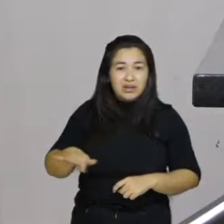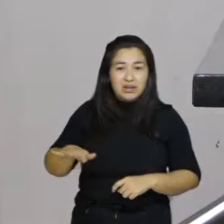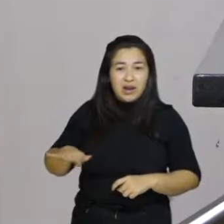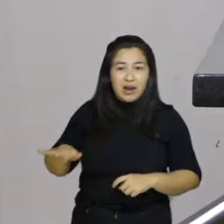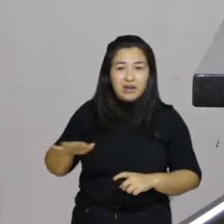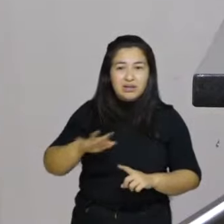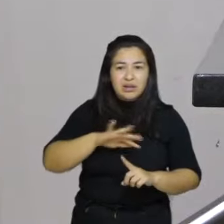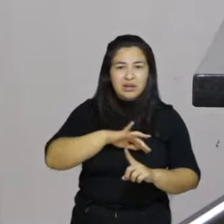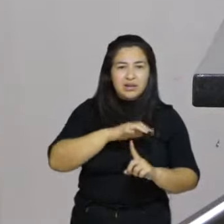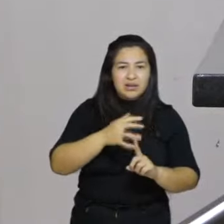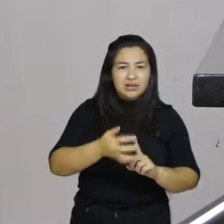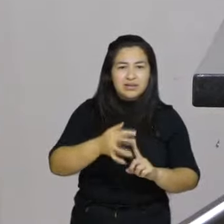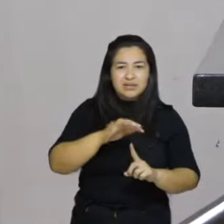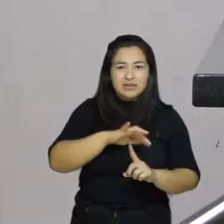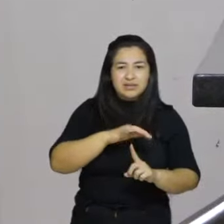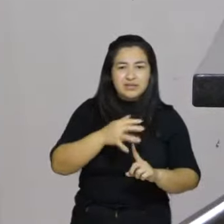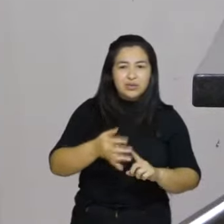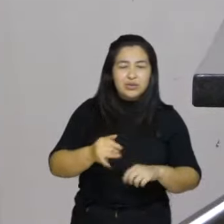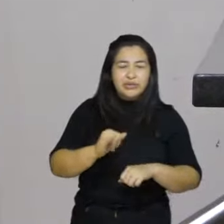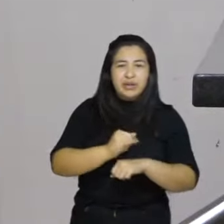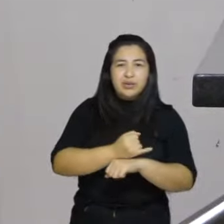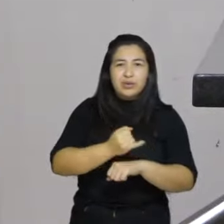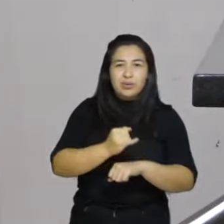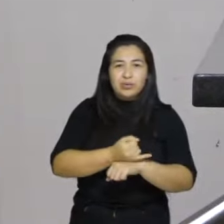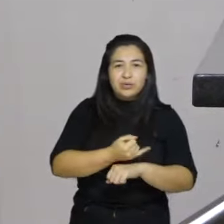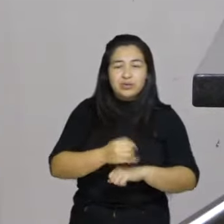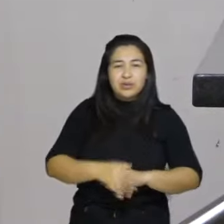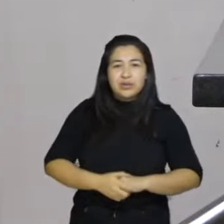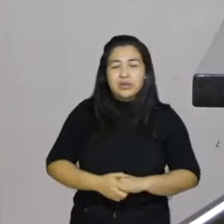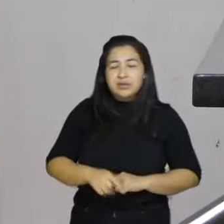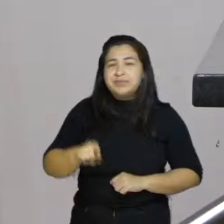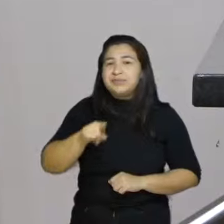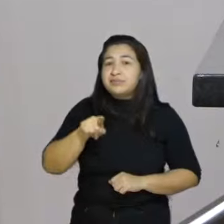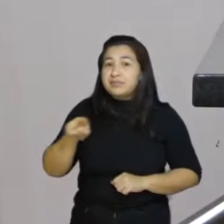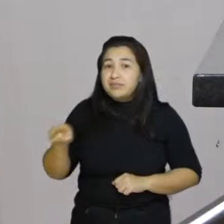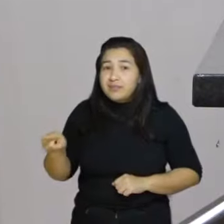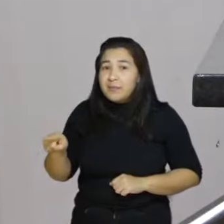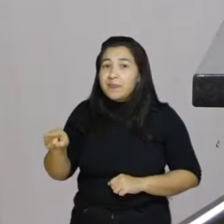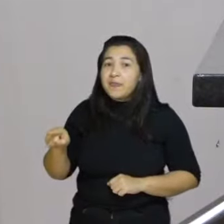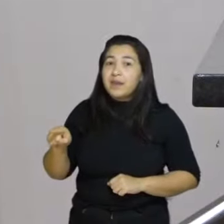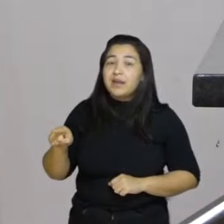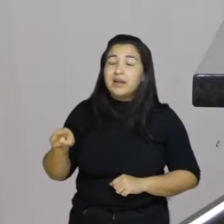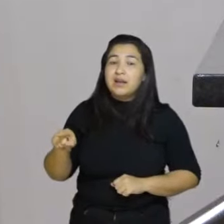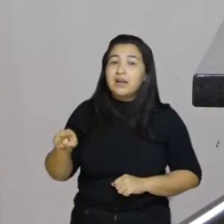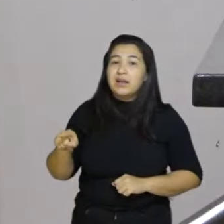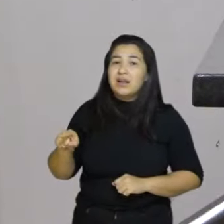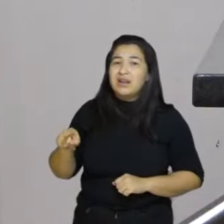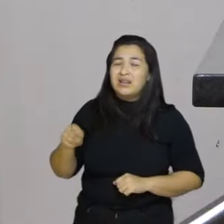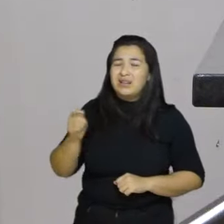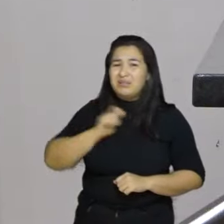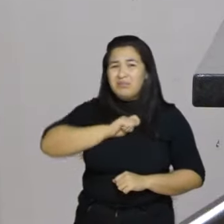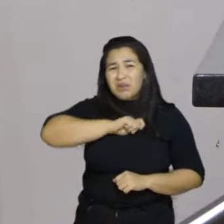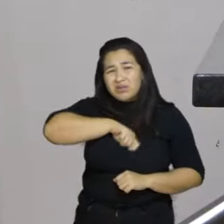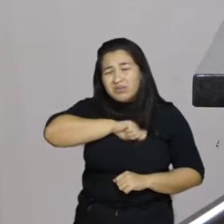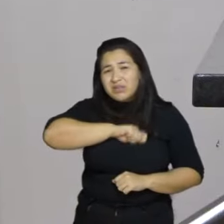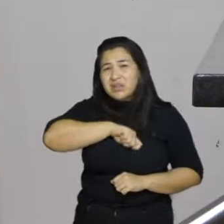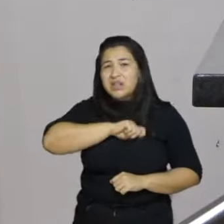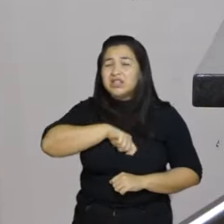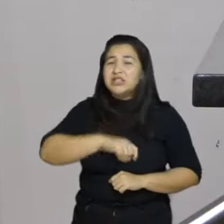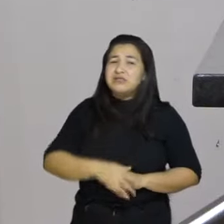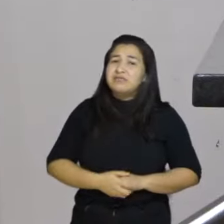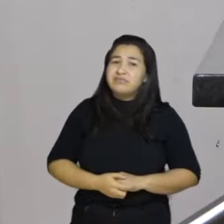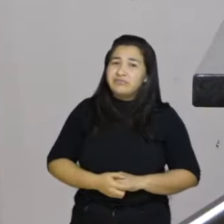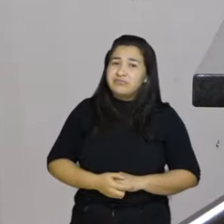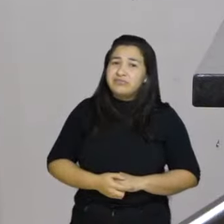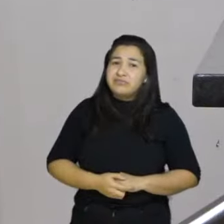material envolvendo imagens de crianças enfim nas mais perversas situações e ele já